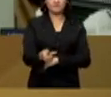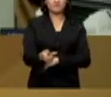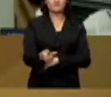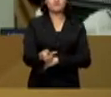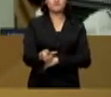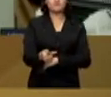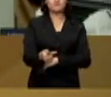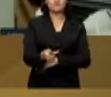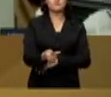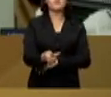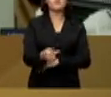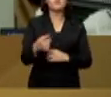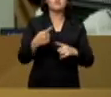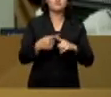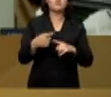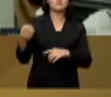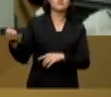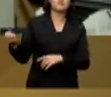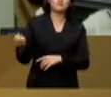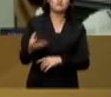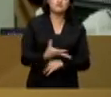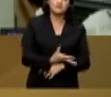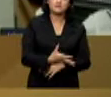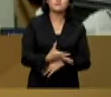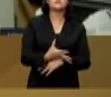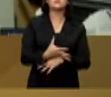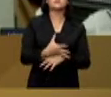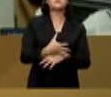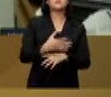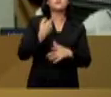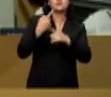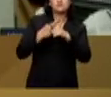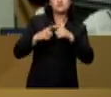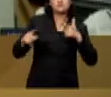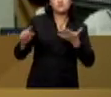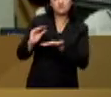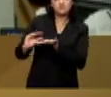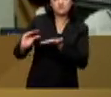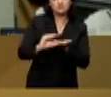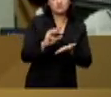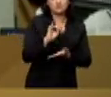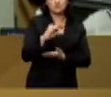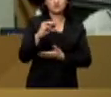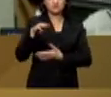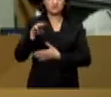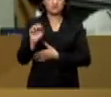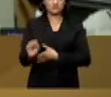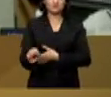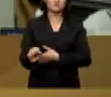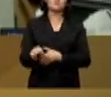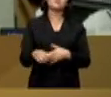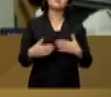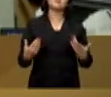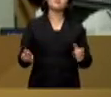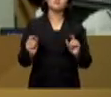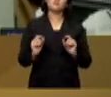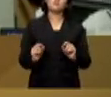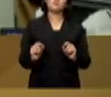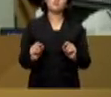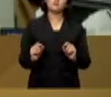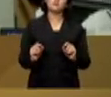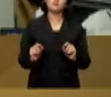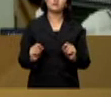pertinência com nova repartição de receita do ICMS. Isso porque, sendo do remetente